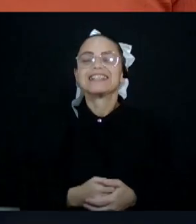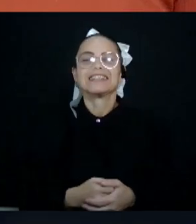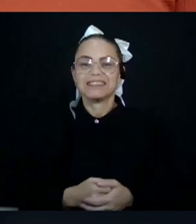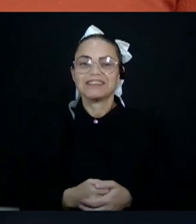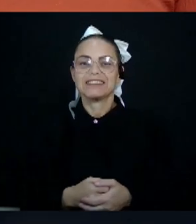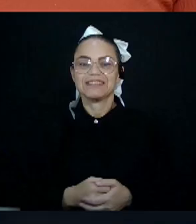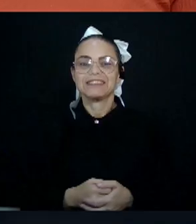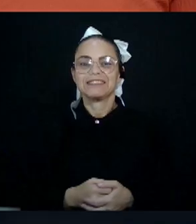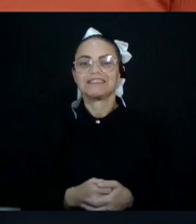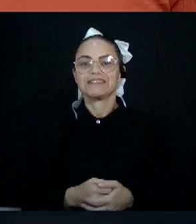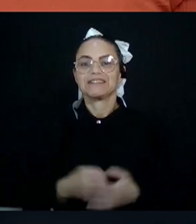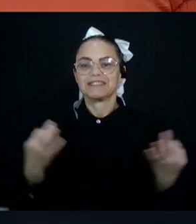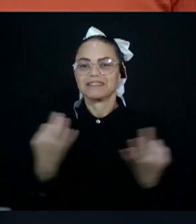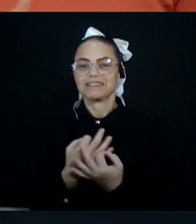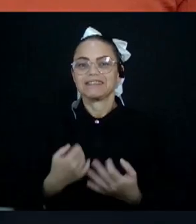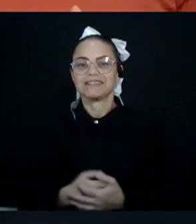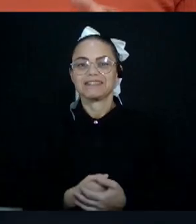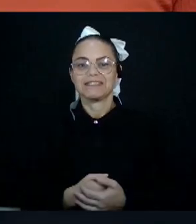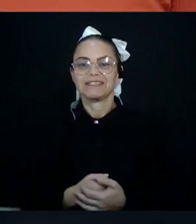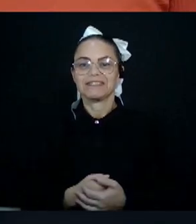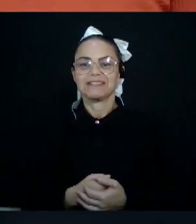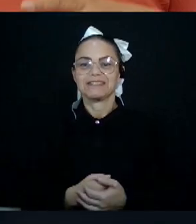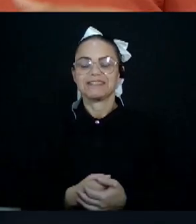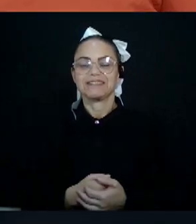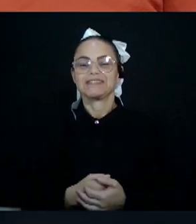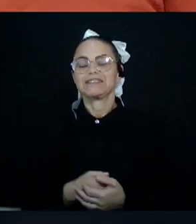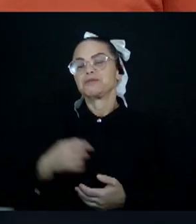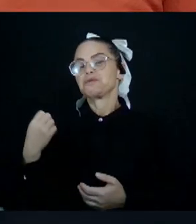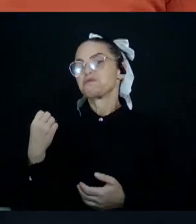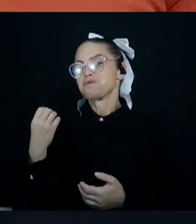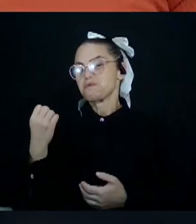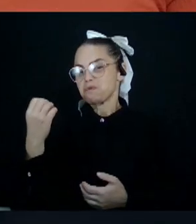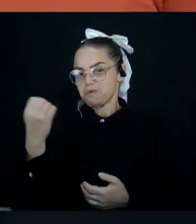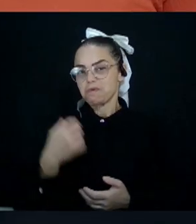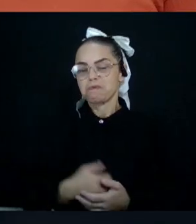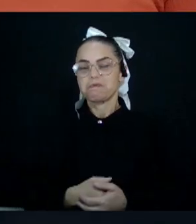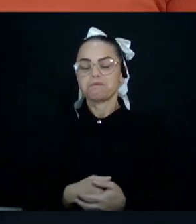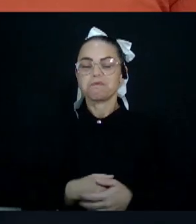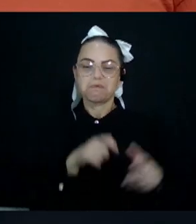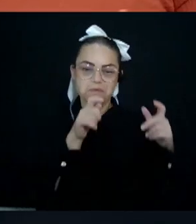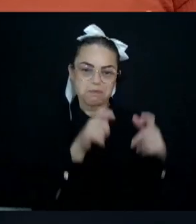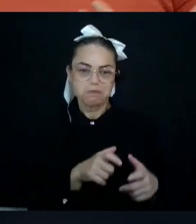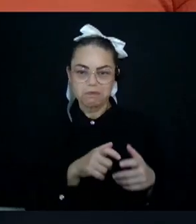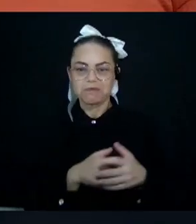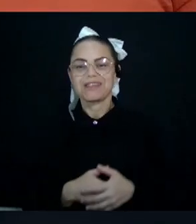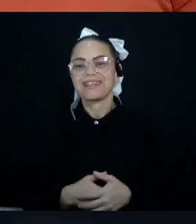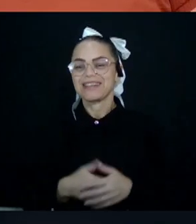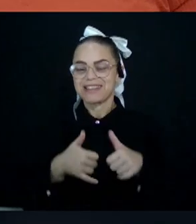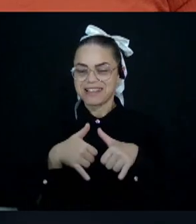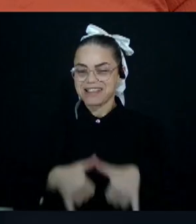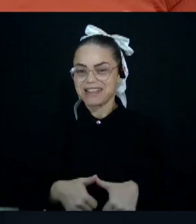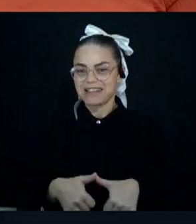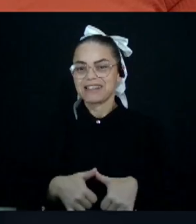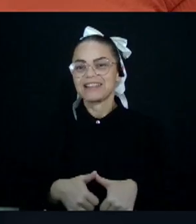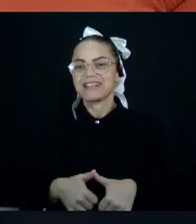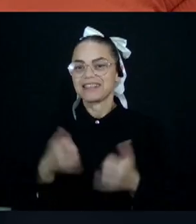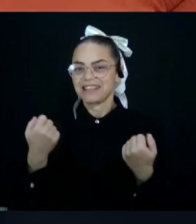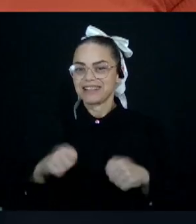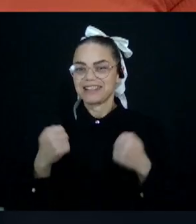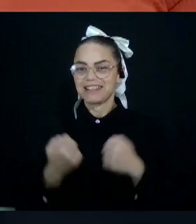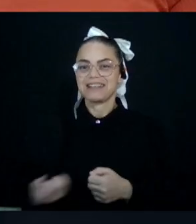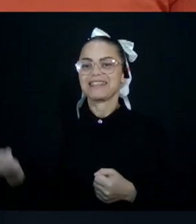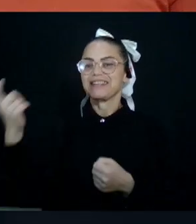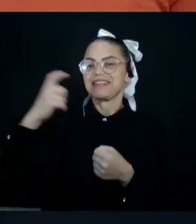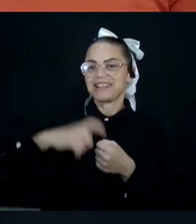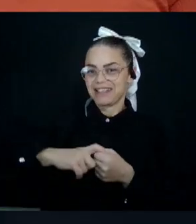perfeito. Agora vamos lá, né, nós viajamos, estamos no local, queremos ficar, mas a gente precisa